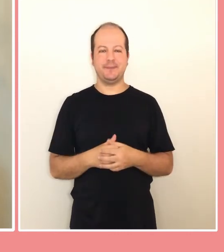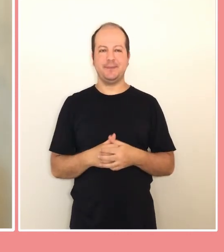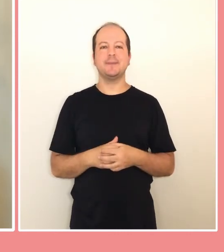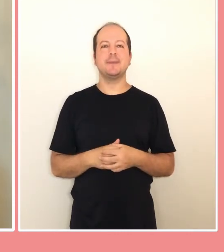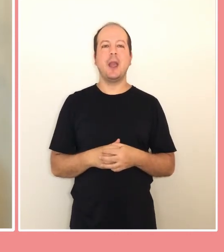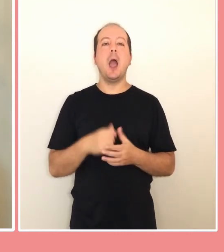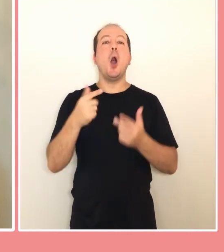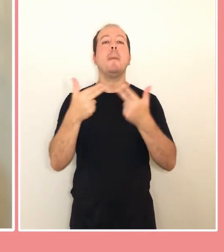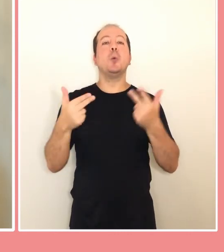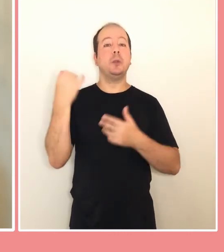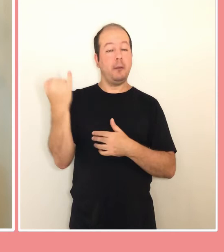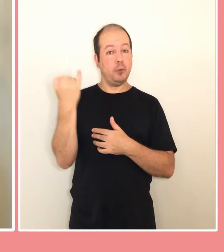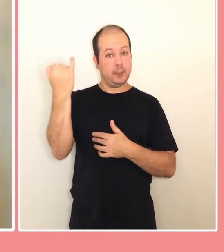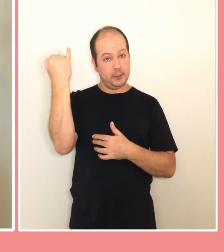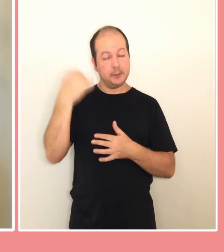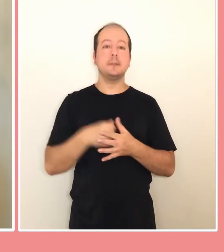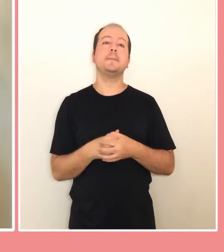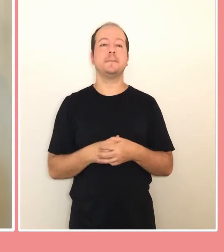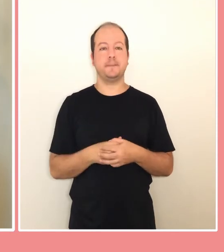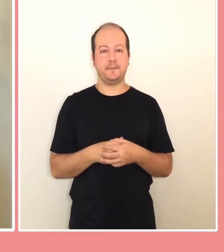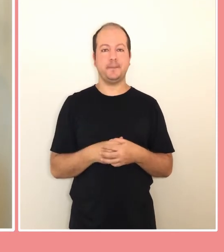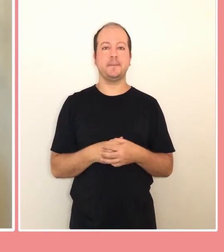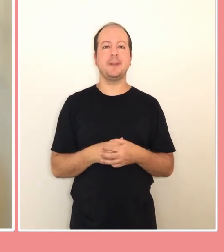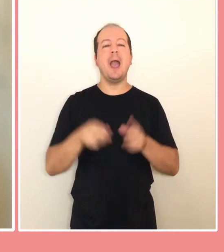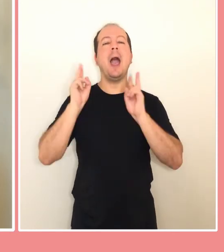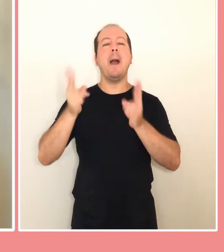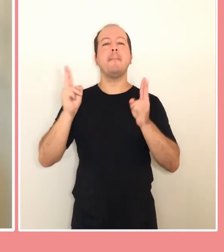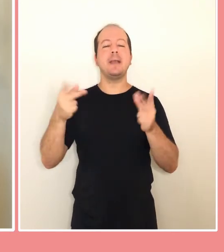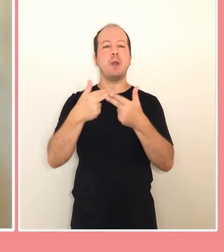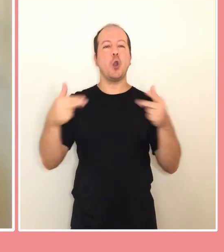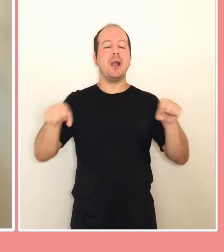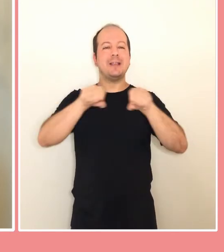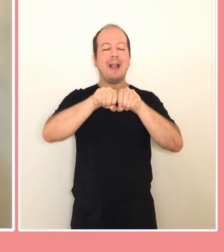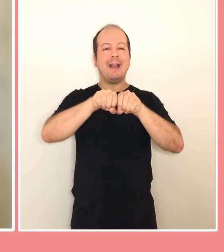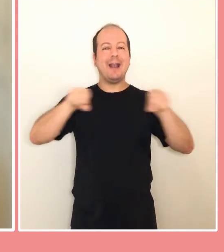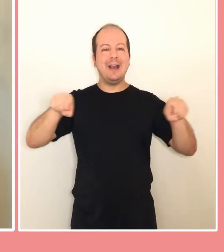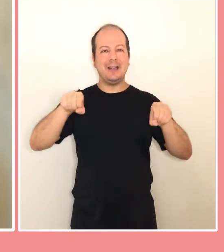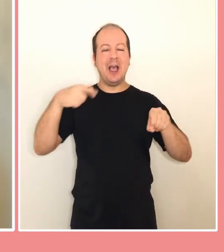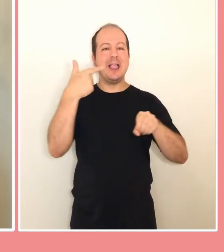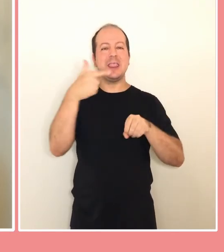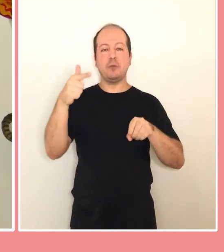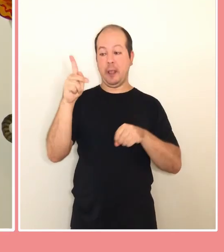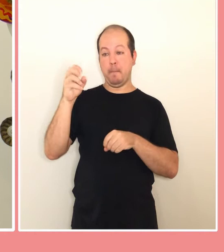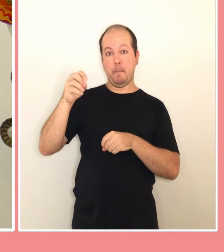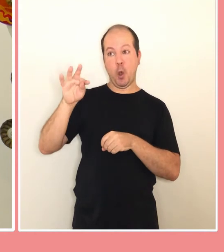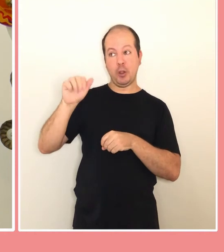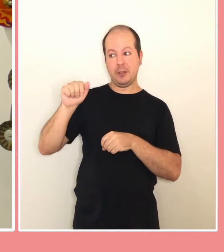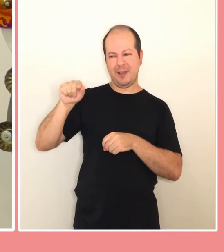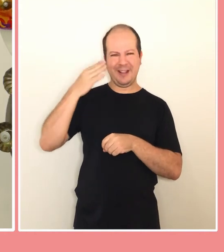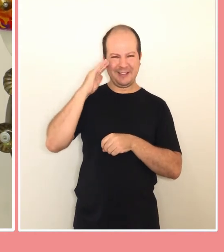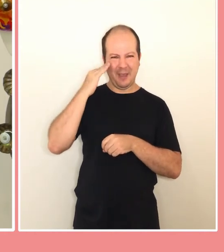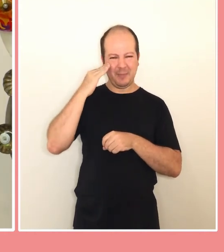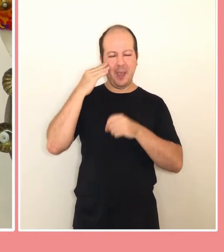Uma coisa importante é a mesma coisa do cano, que aqui não tenha pontas. E ao enrolar, fique também